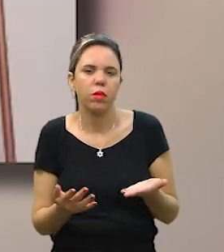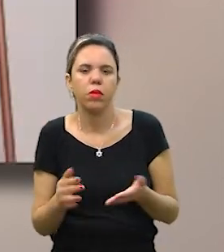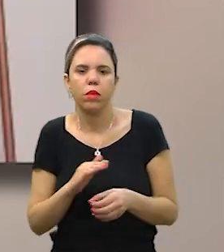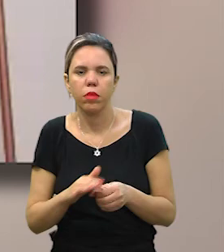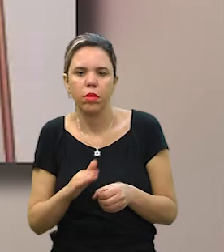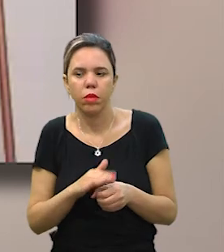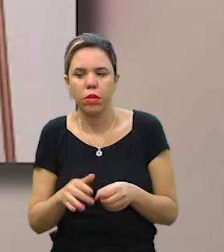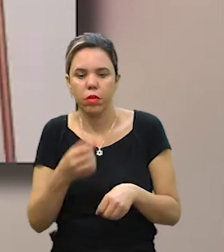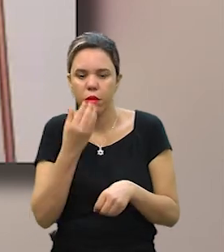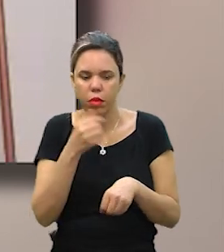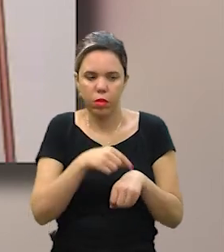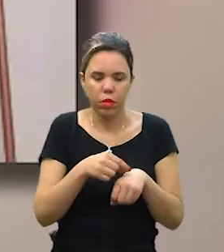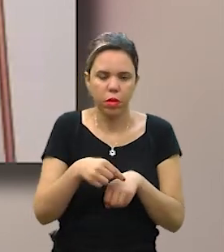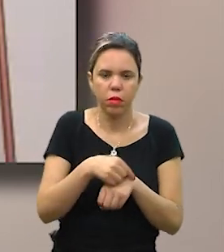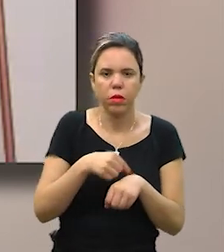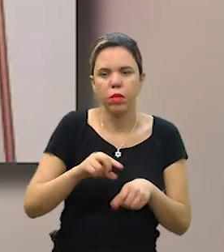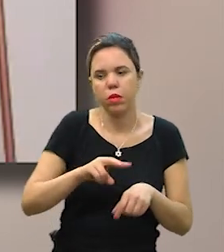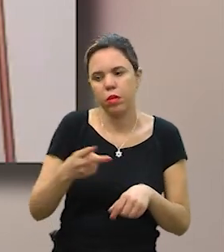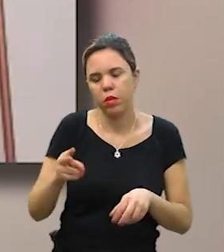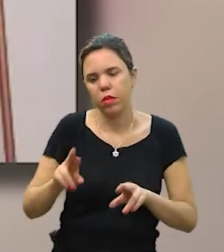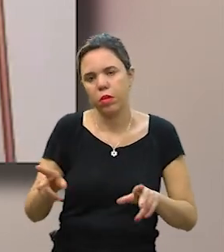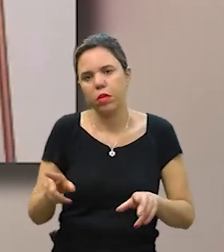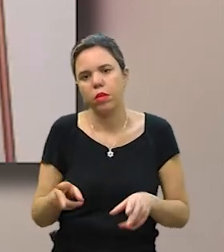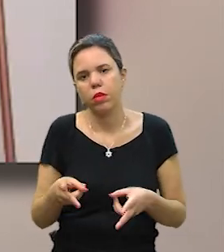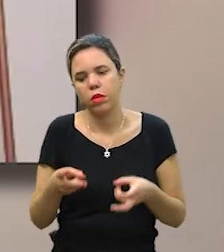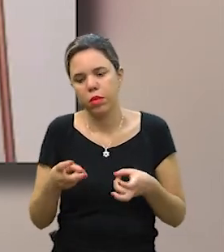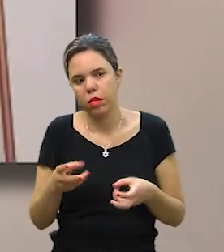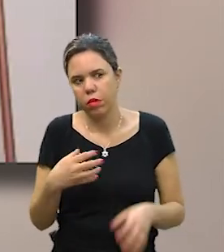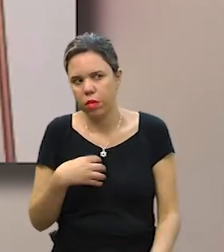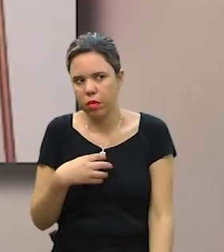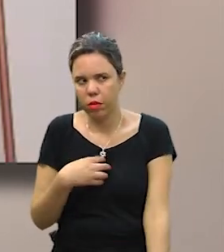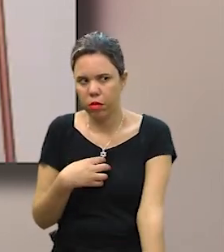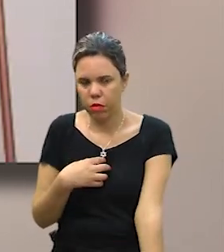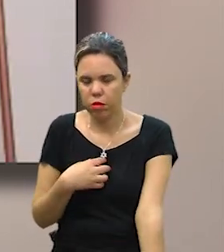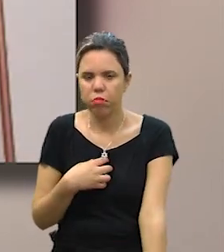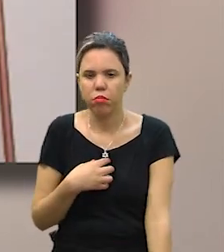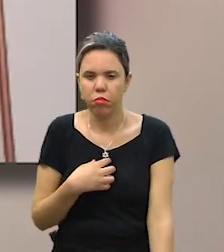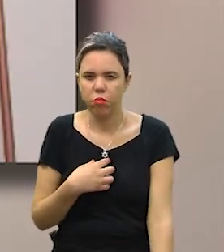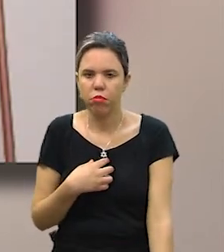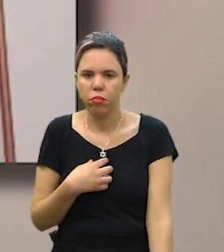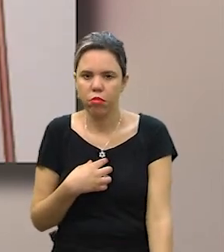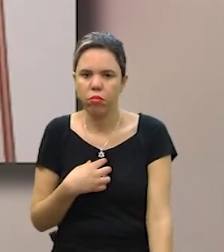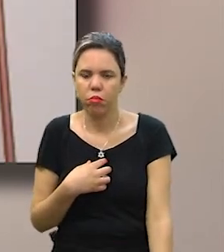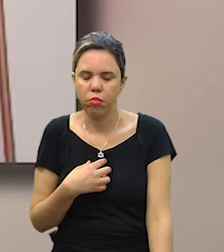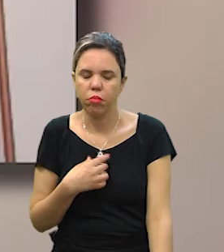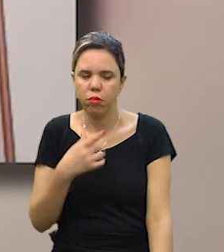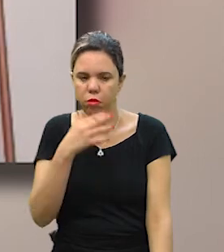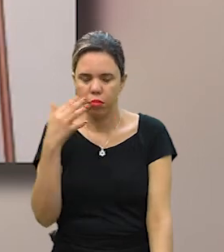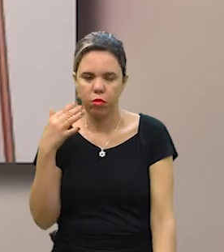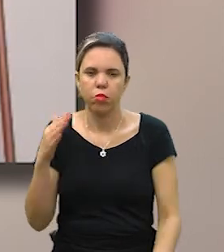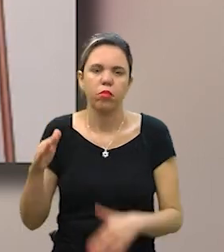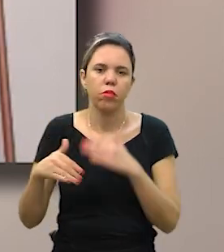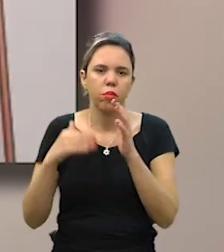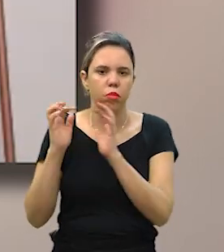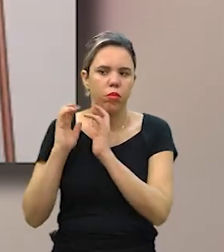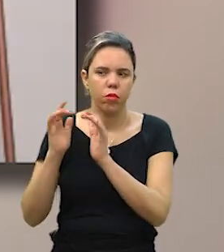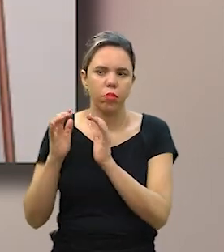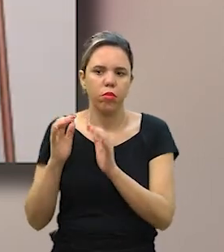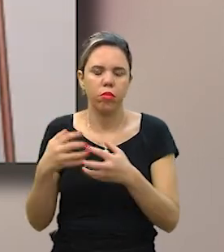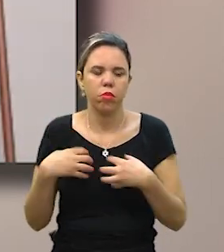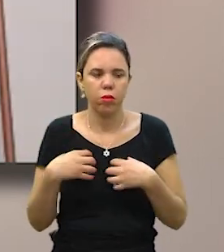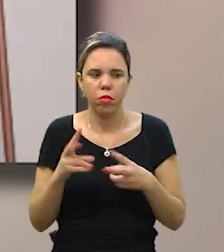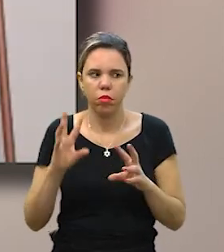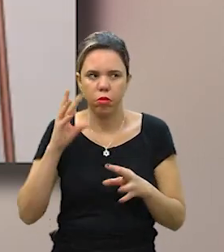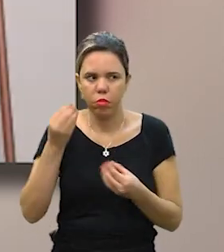e ele está comendo brócolis, pelo contrário, ele já tem os sentidos, o desenvolvimento